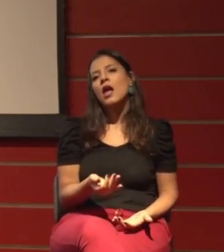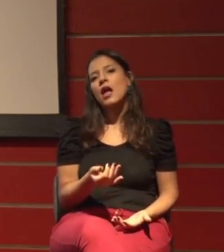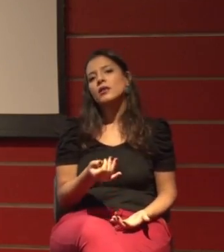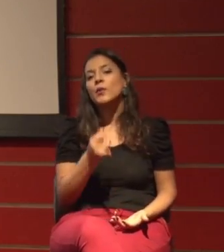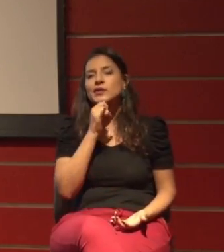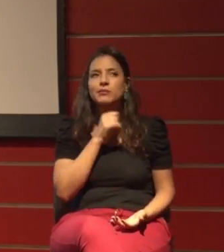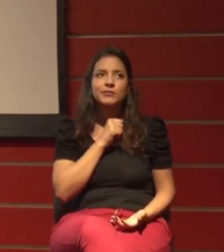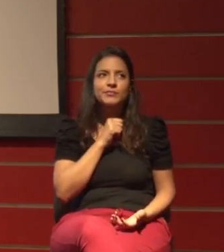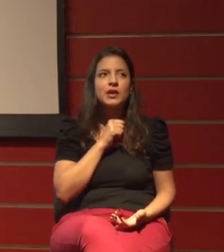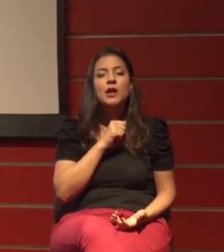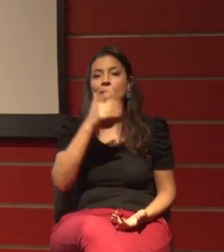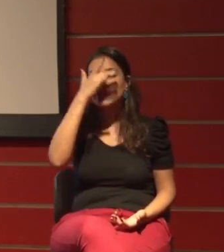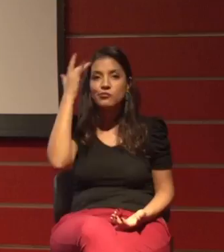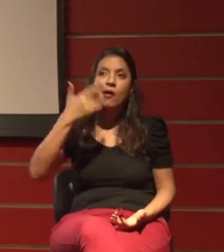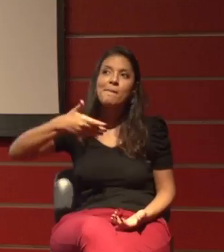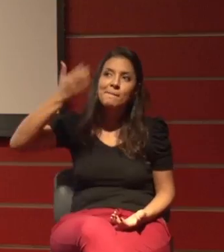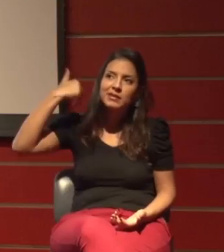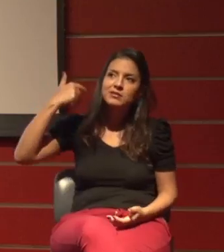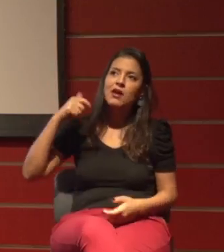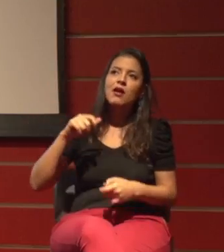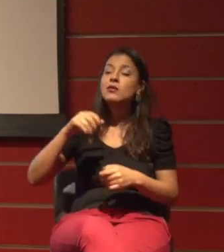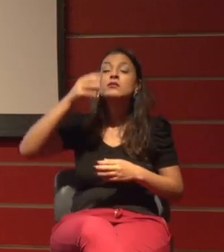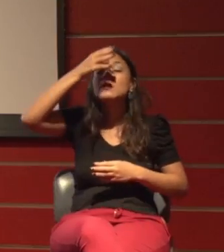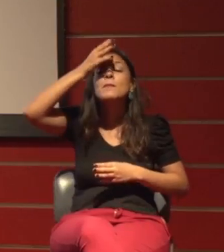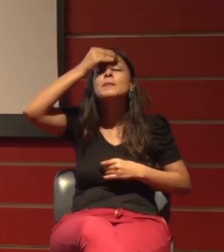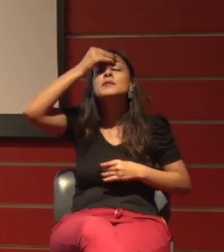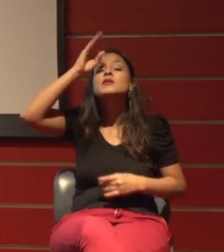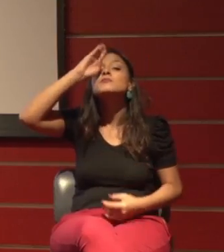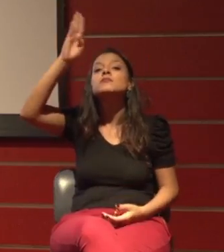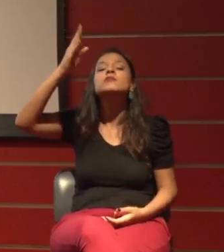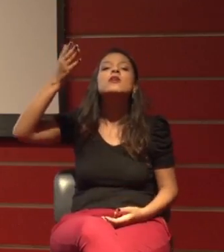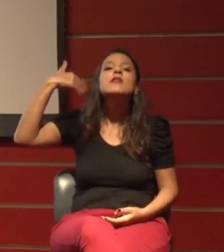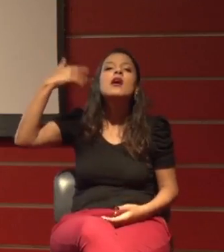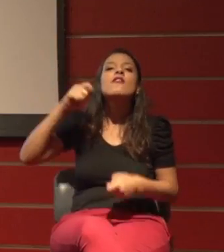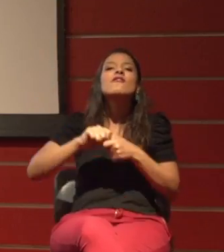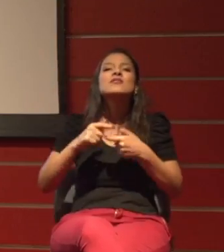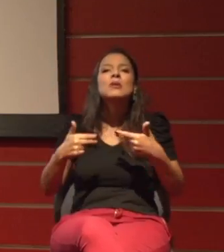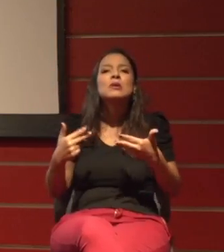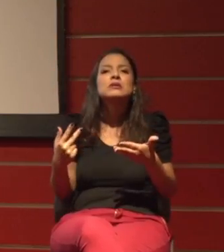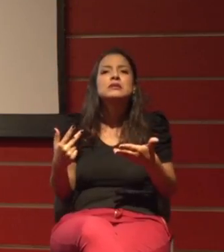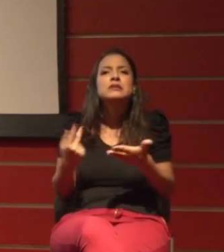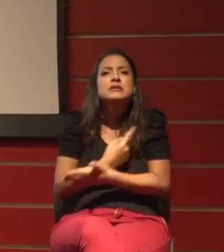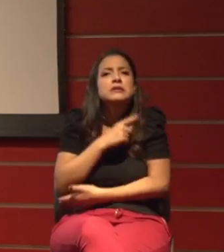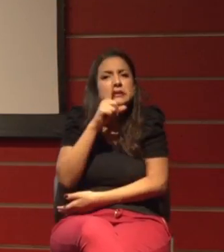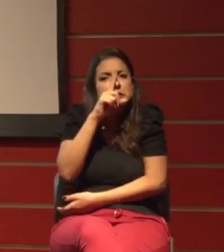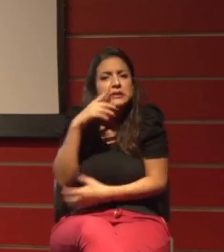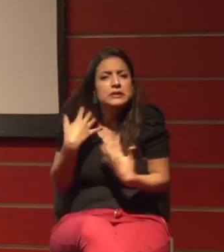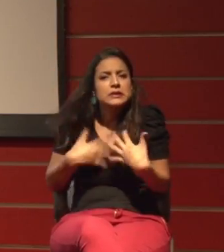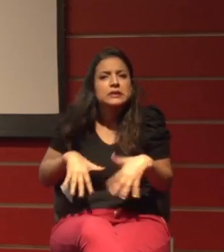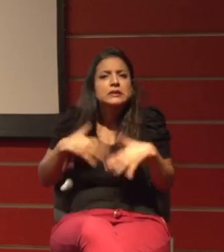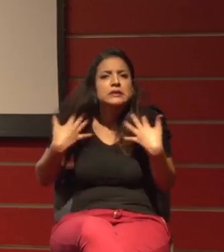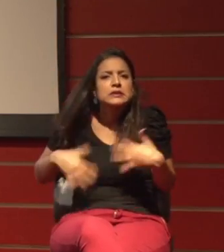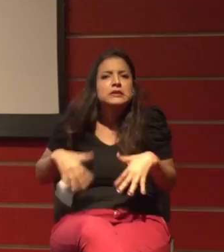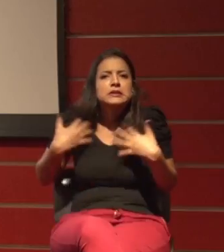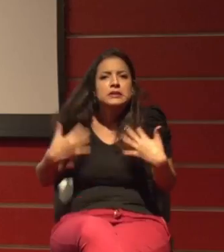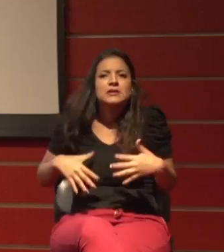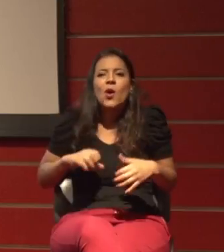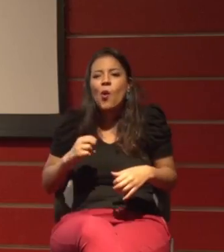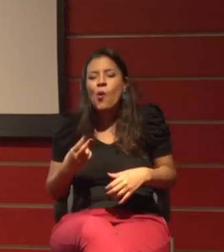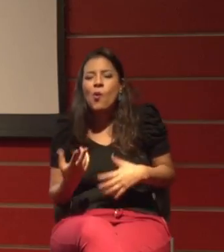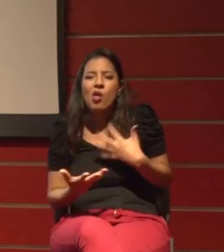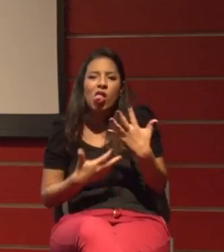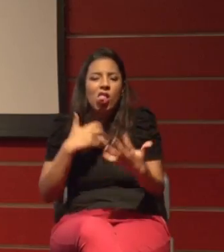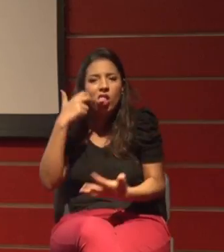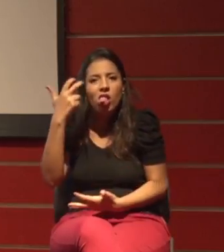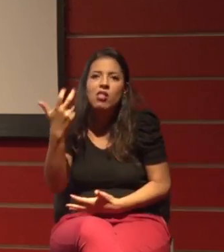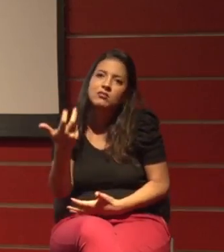feito pelo protagonista no passado ou algo embaraçoso vivido por ele deve ser superado Então sei lá alguém